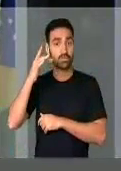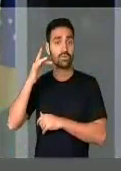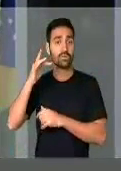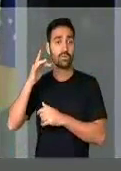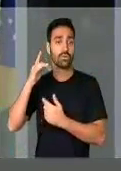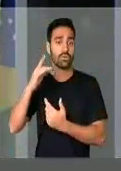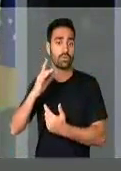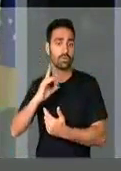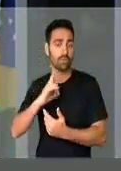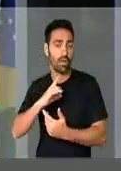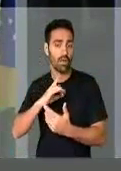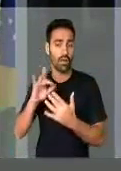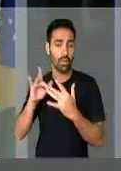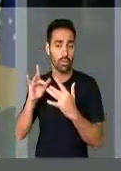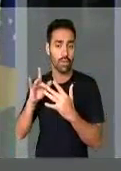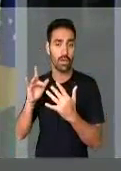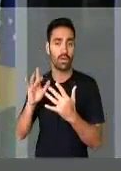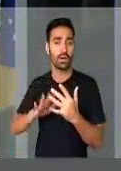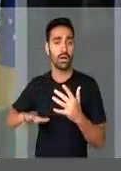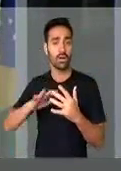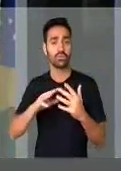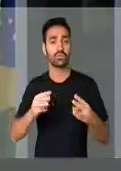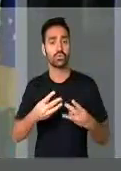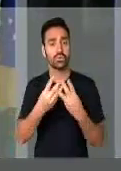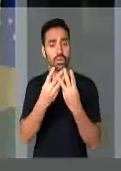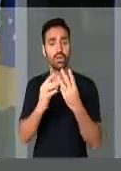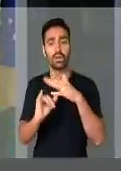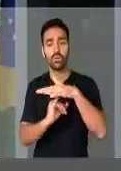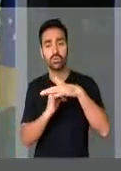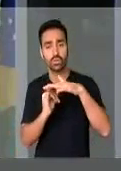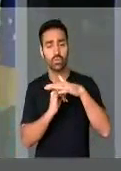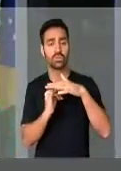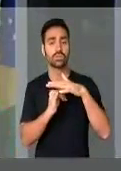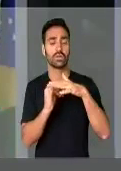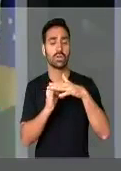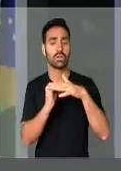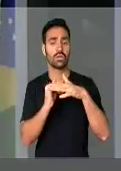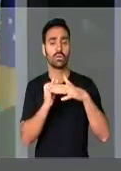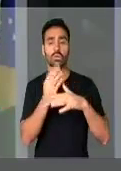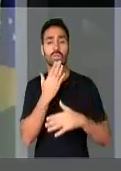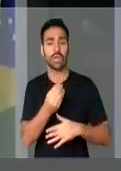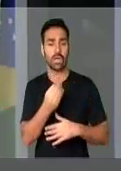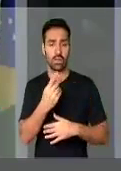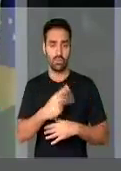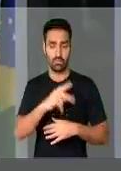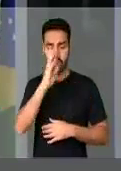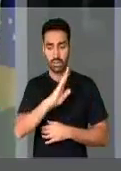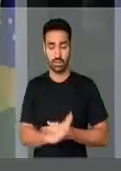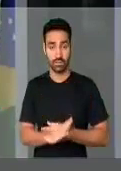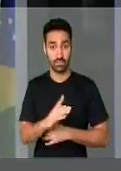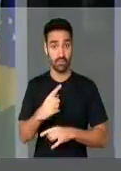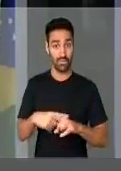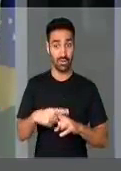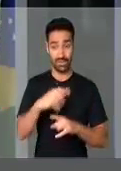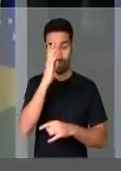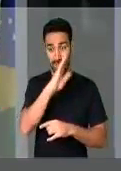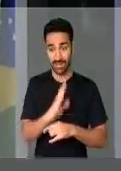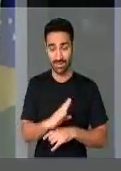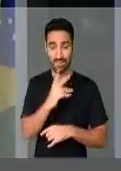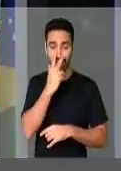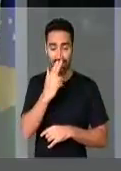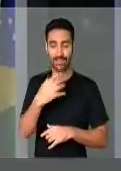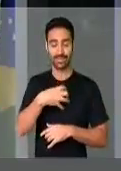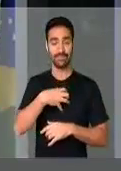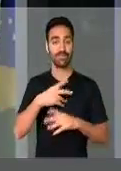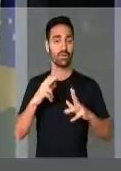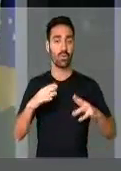povo judeu e às instituições israelitas aqui no nosso país, que fazem do Brasil o segundo